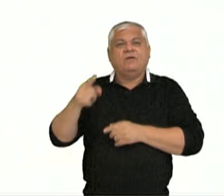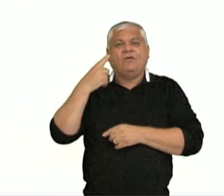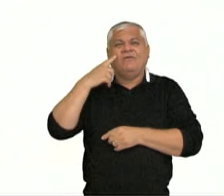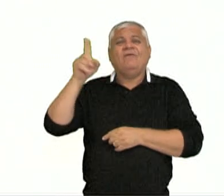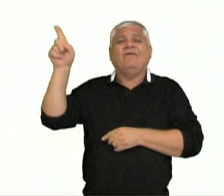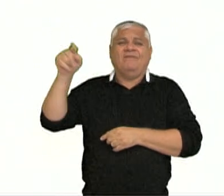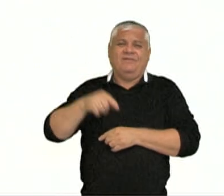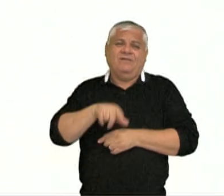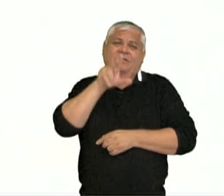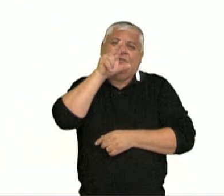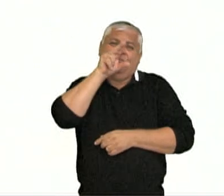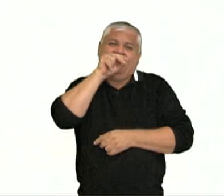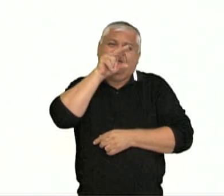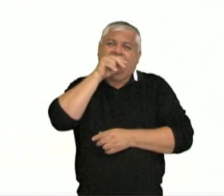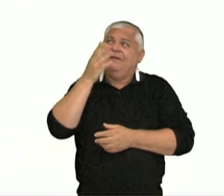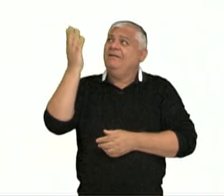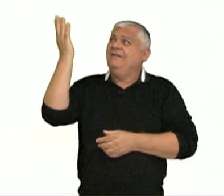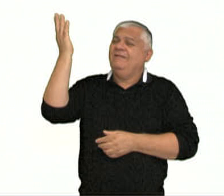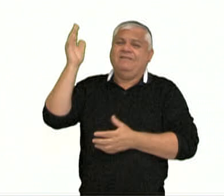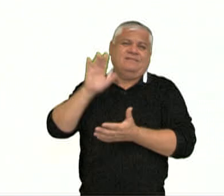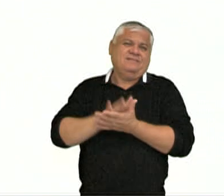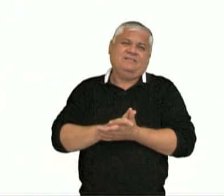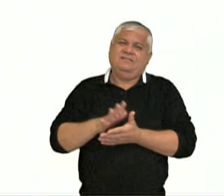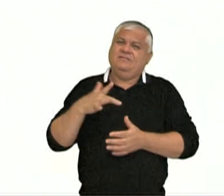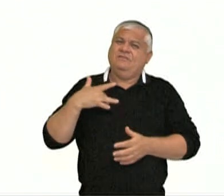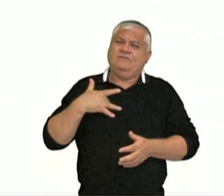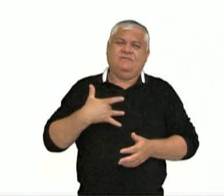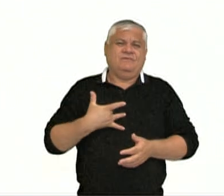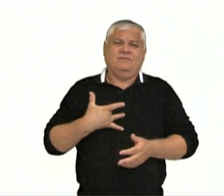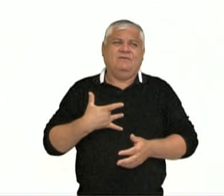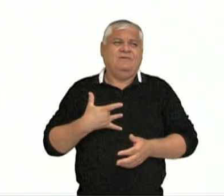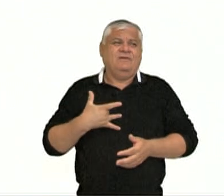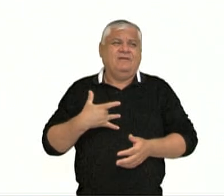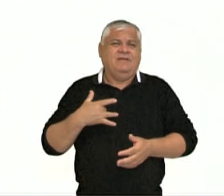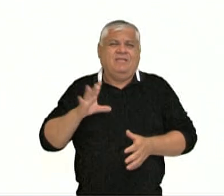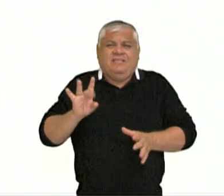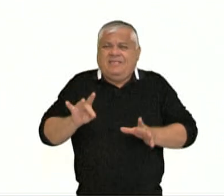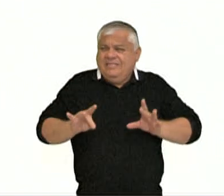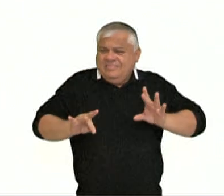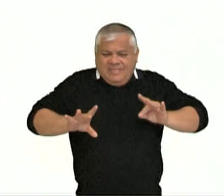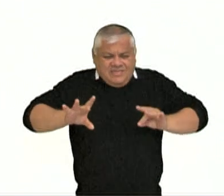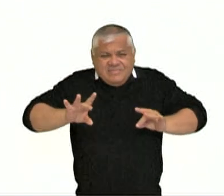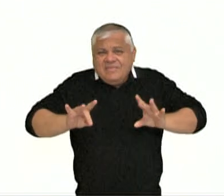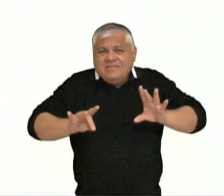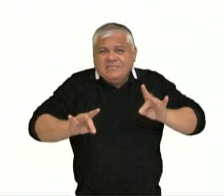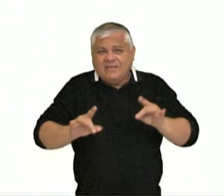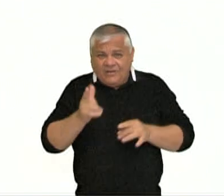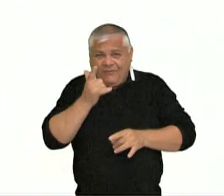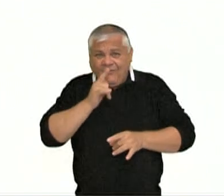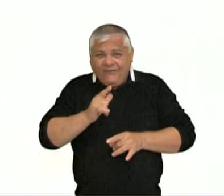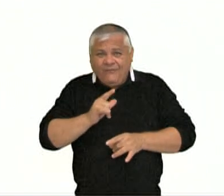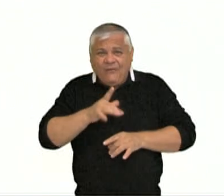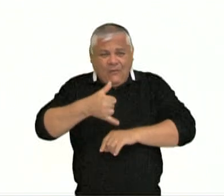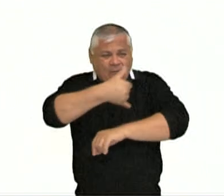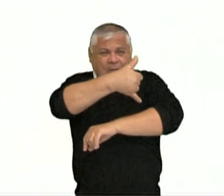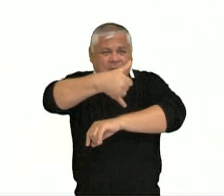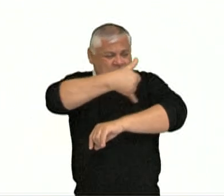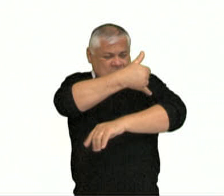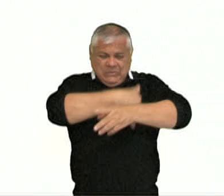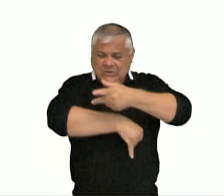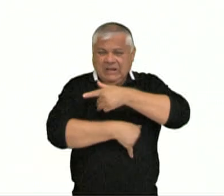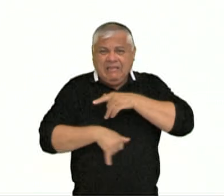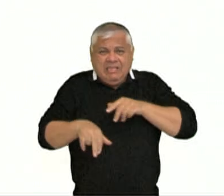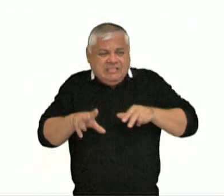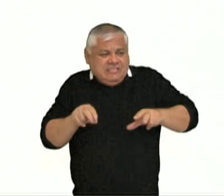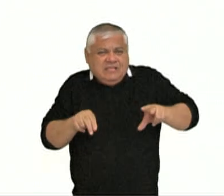desse animal aqui, dessa ave. Será que ele vai conseguir se liberar de todo esse óleo que grudou nele aqui?